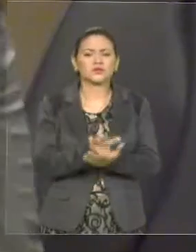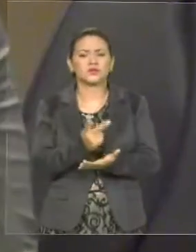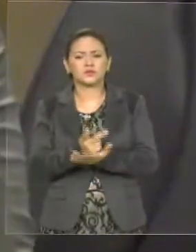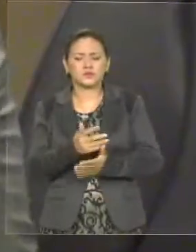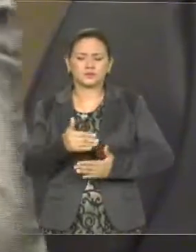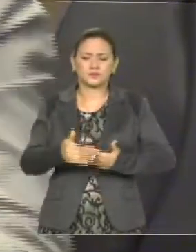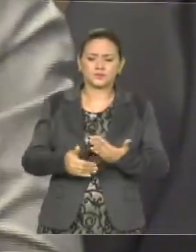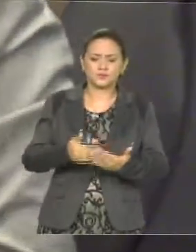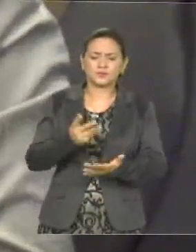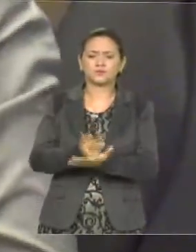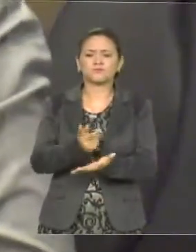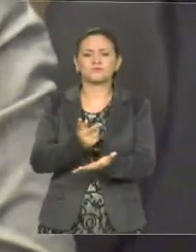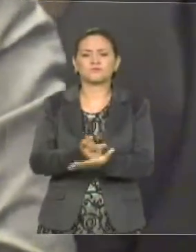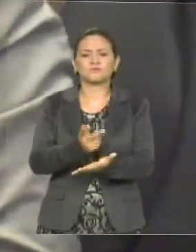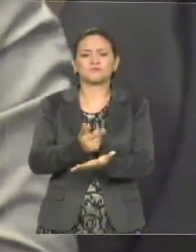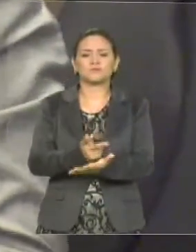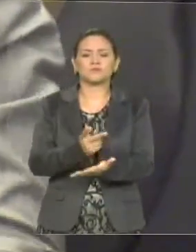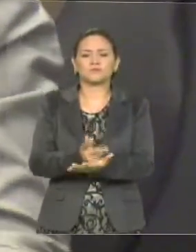negócio, né,